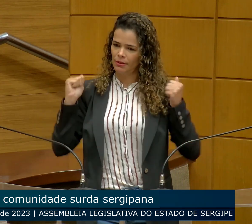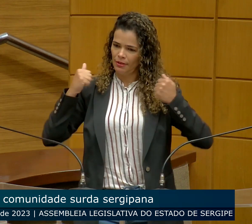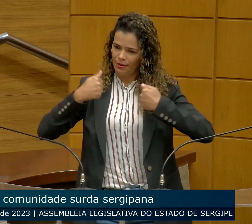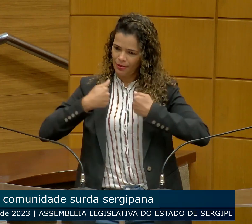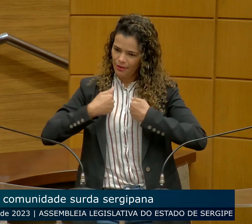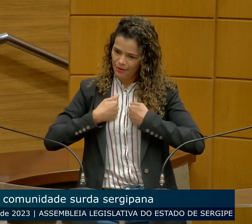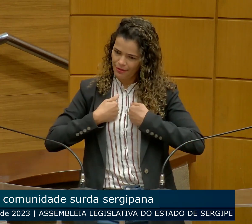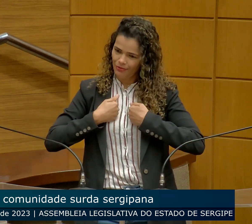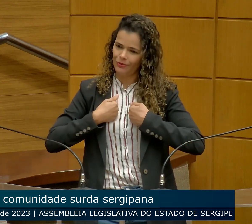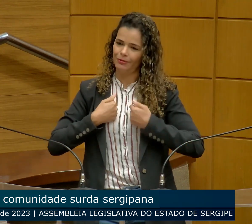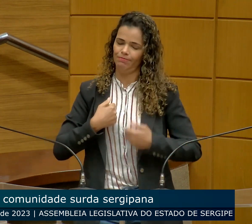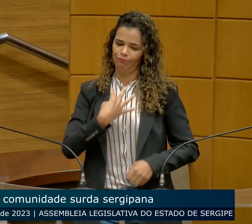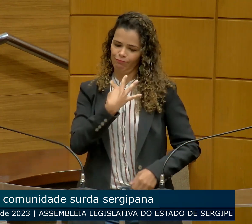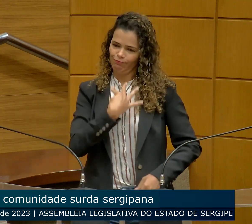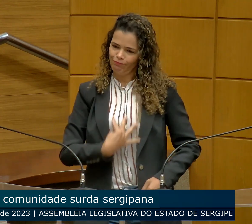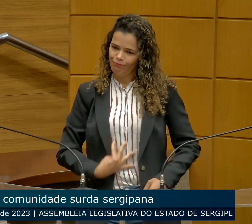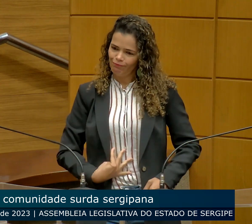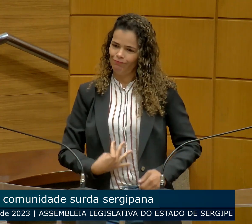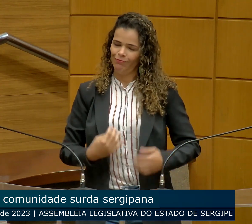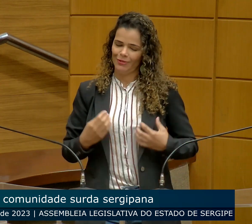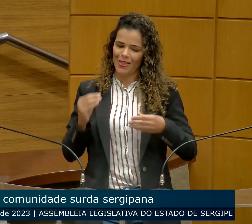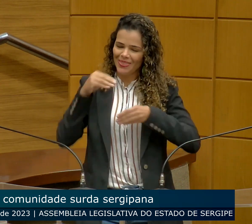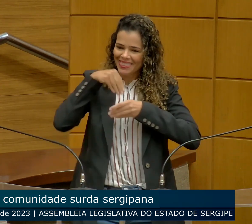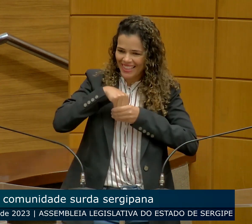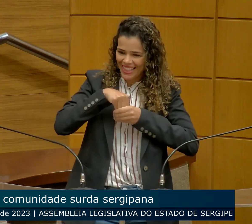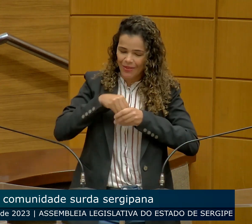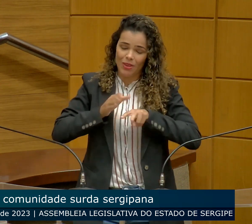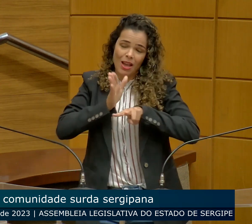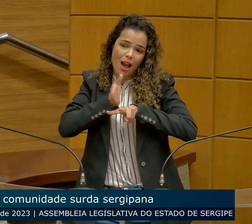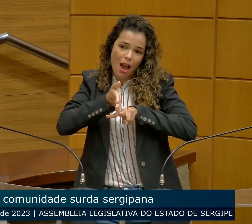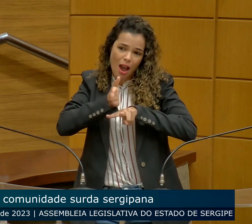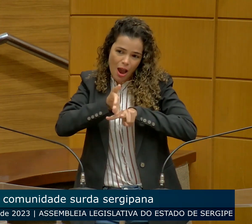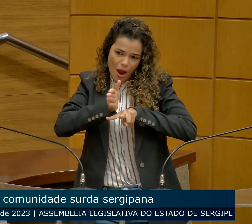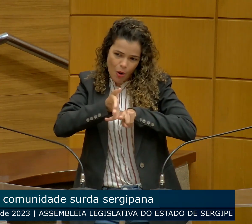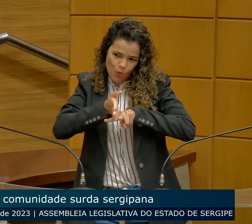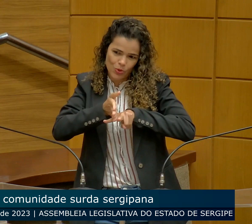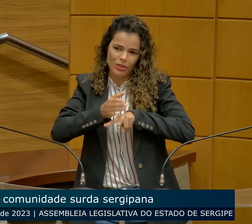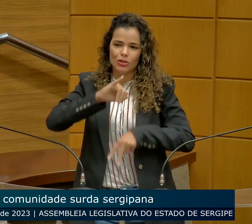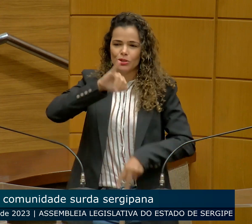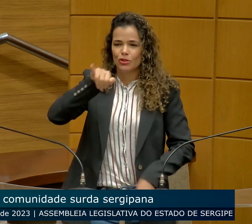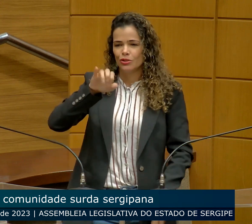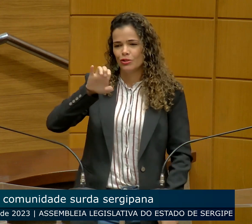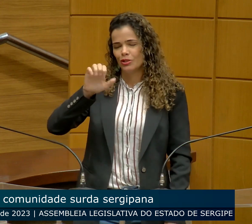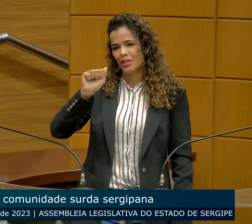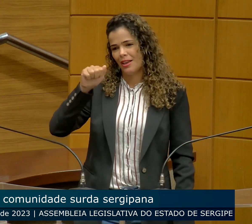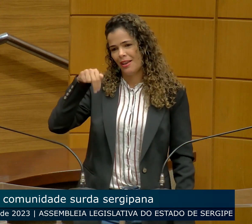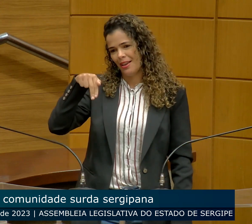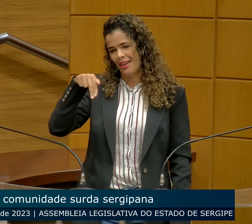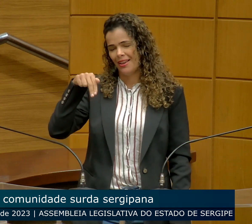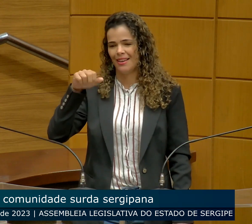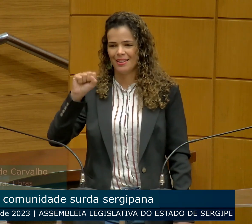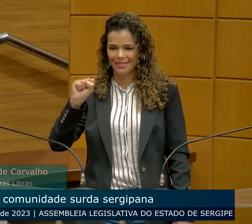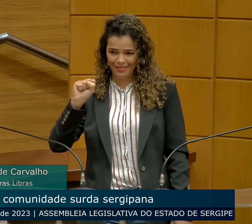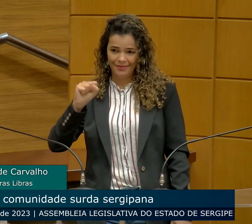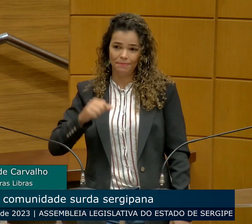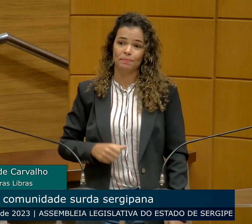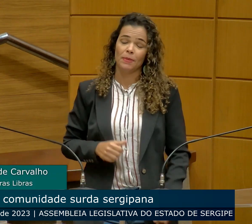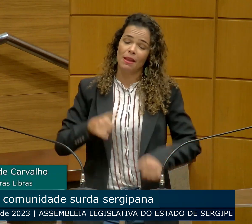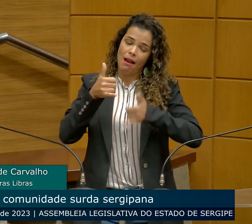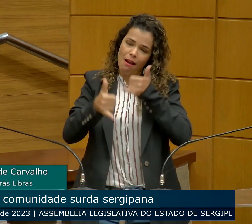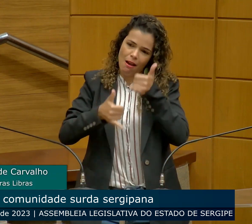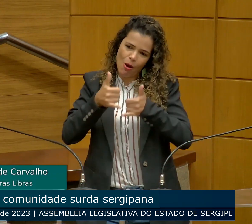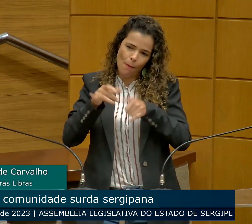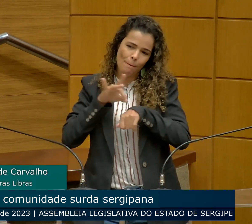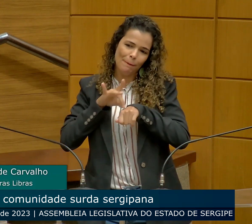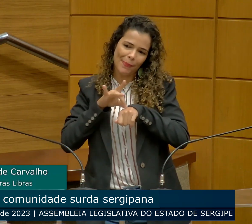encaracolado, estou com um blazer preto, uma blusa com listras, usando calça,